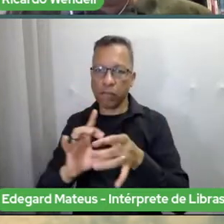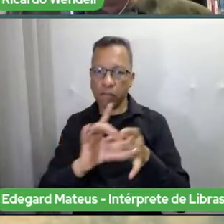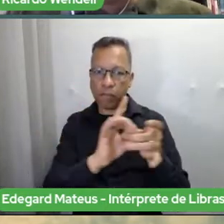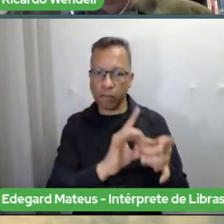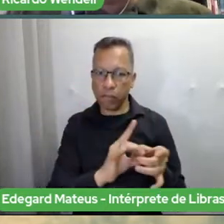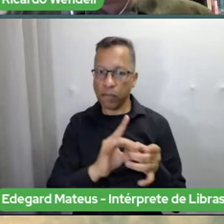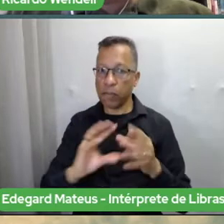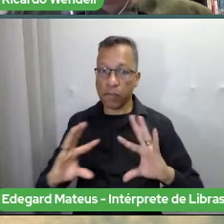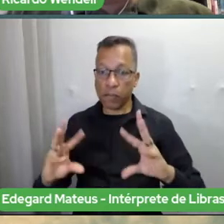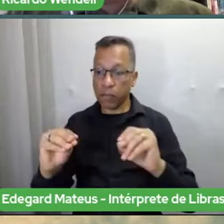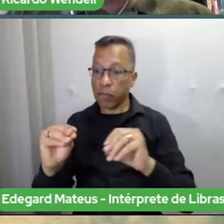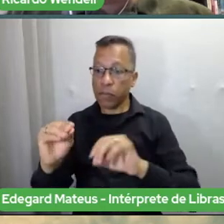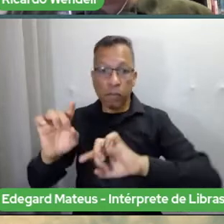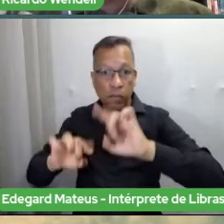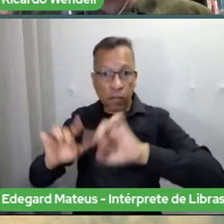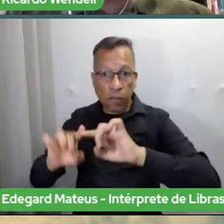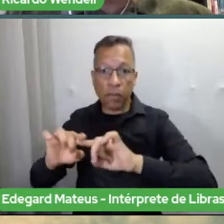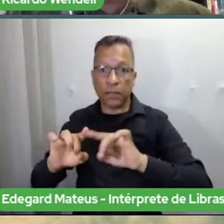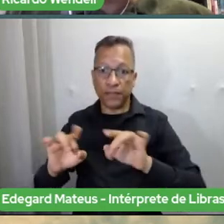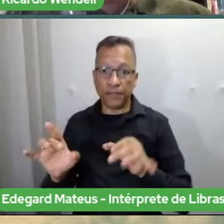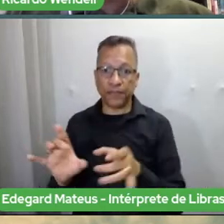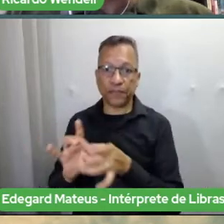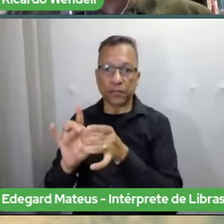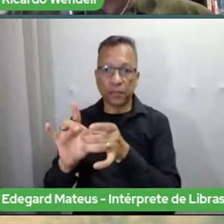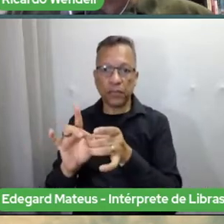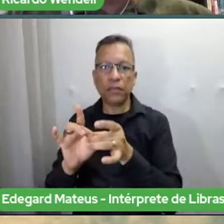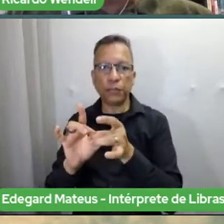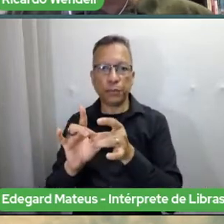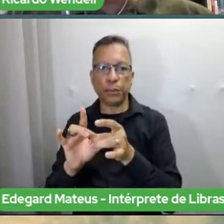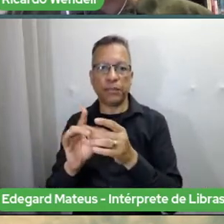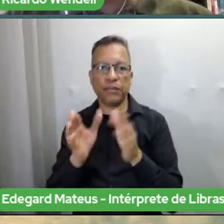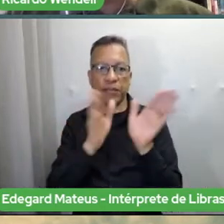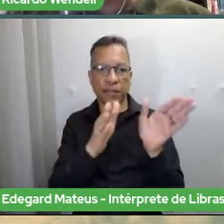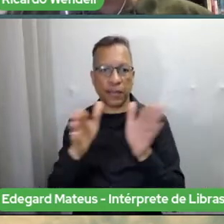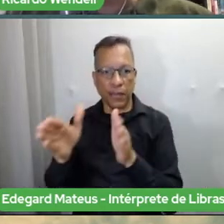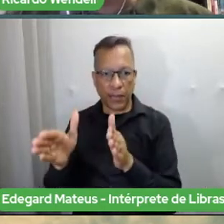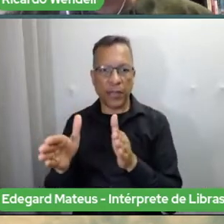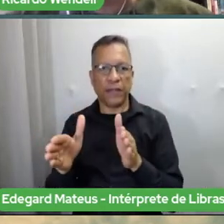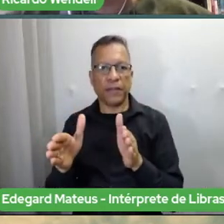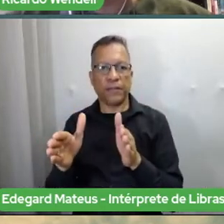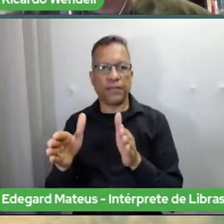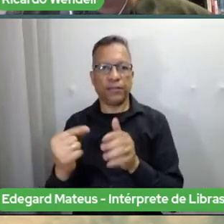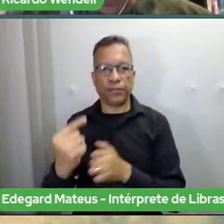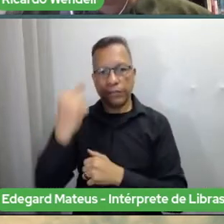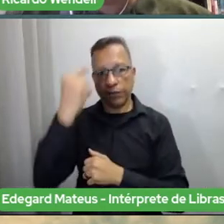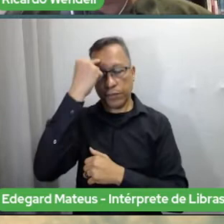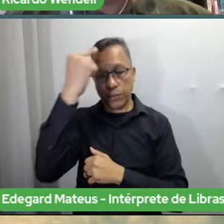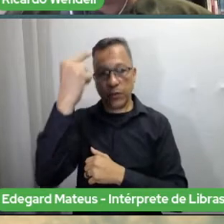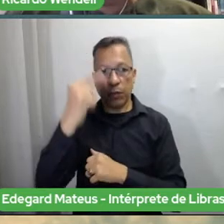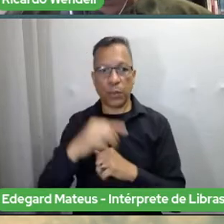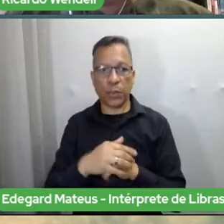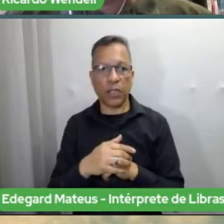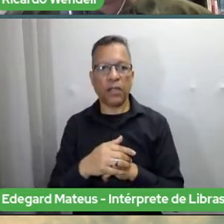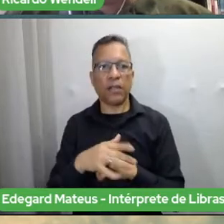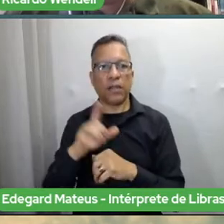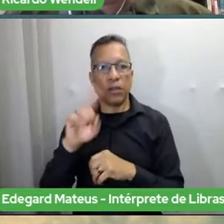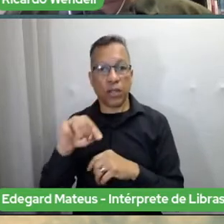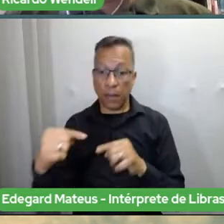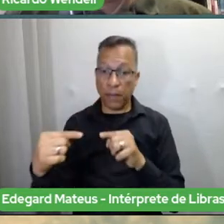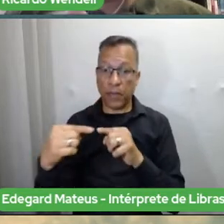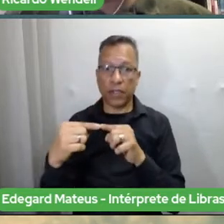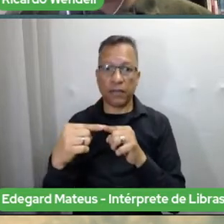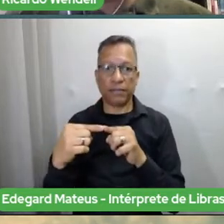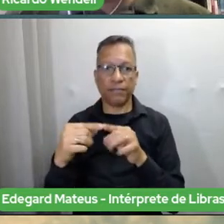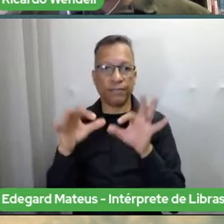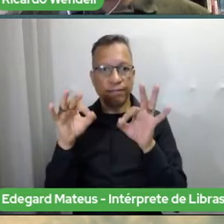mecanismos, sigam alguns padrões. E aí que a gente entra com a ideia de uma governança federada e global.